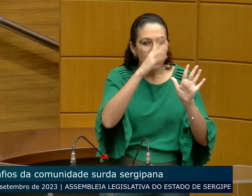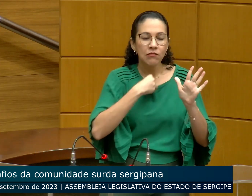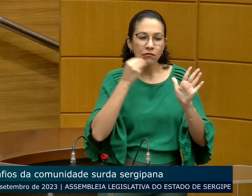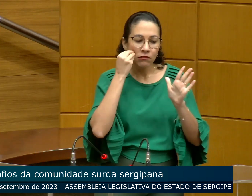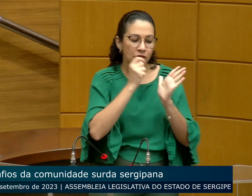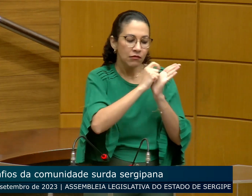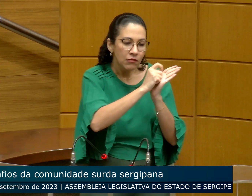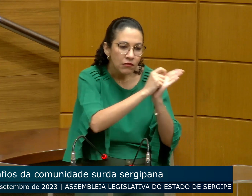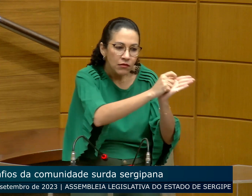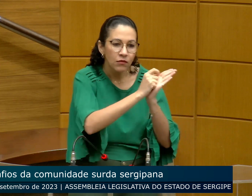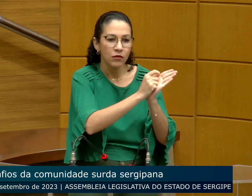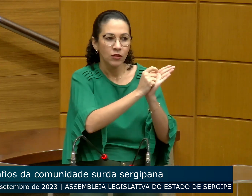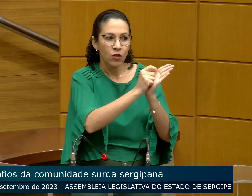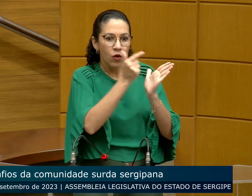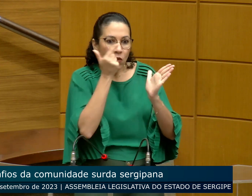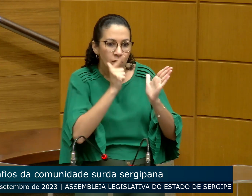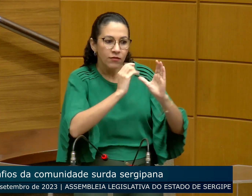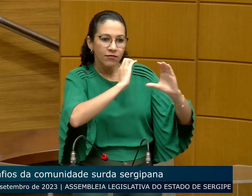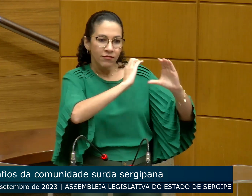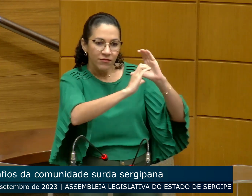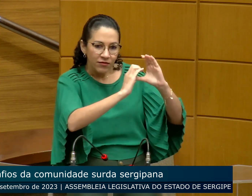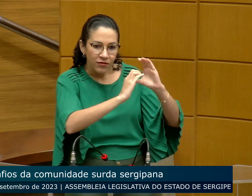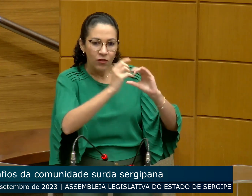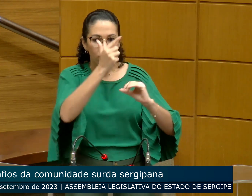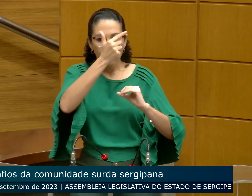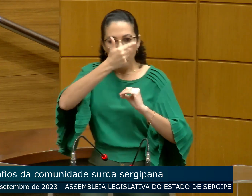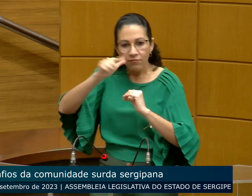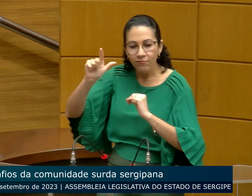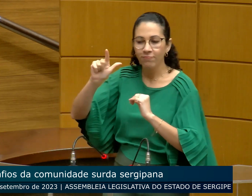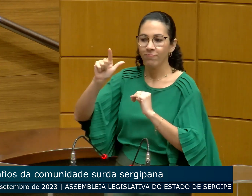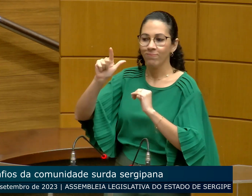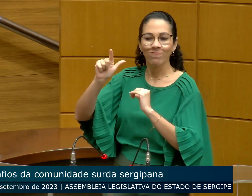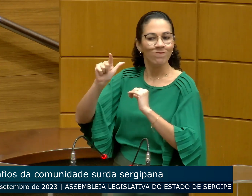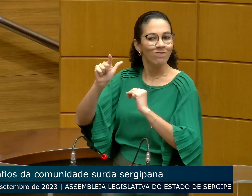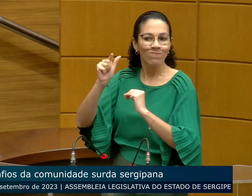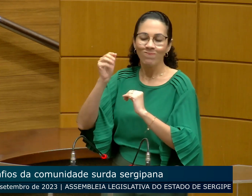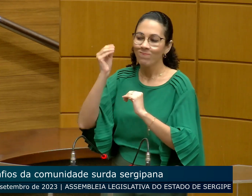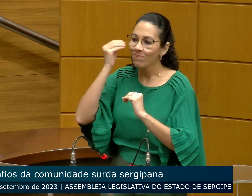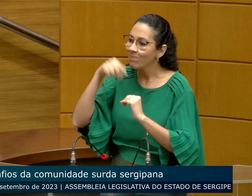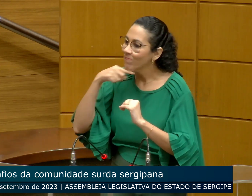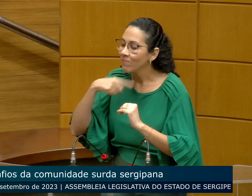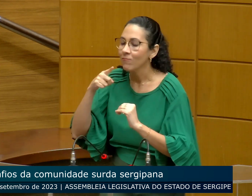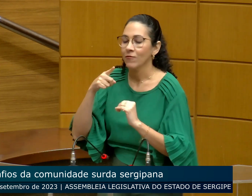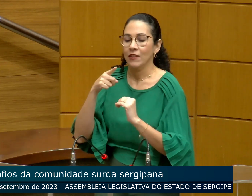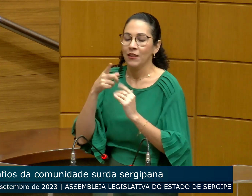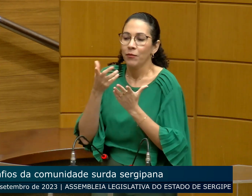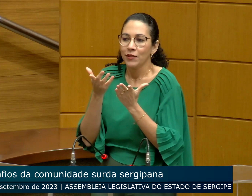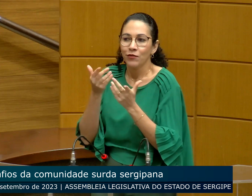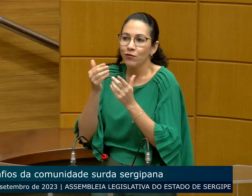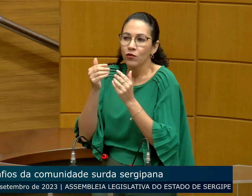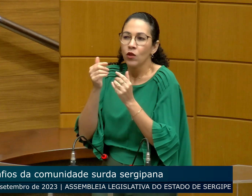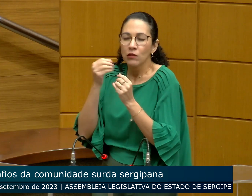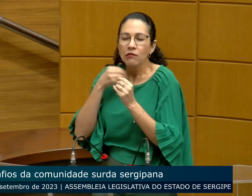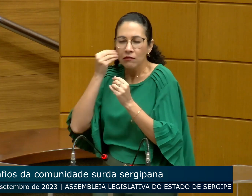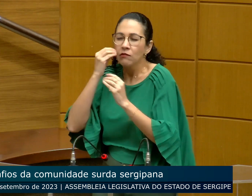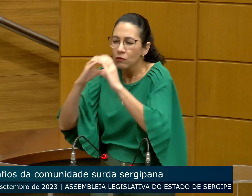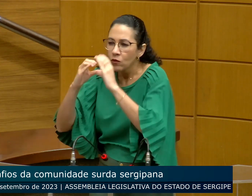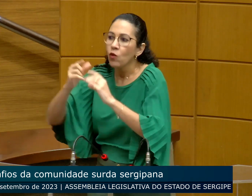ouvinte, né, e ele não sabe Libras, e começa então a fazer essa questão de escrever para ter a comunicação, e